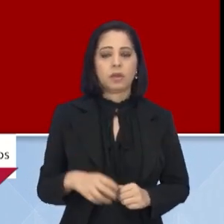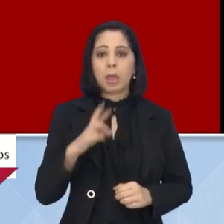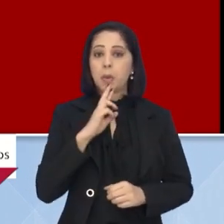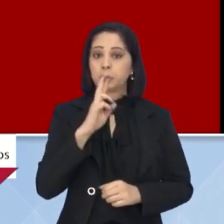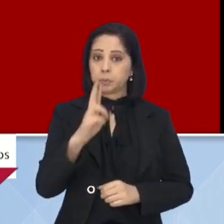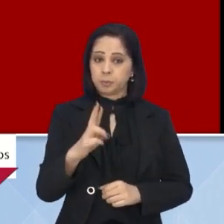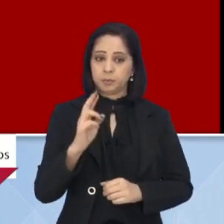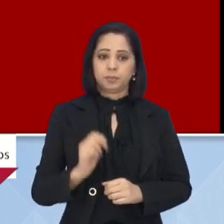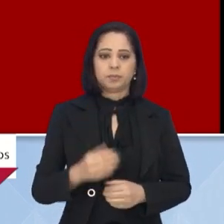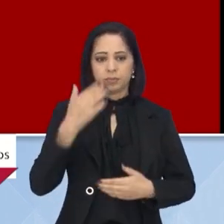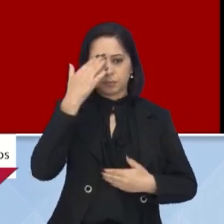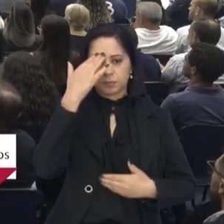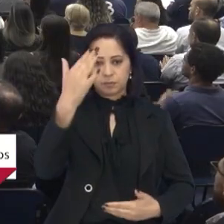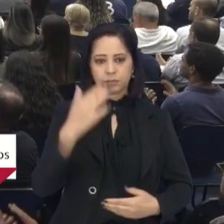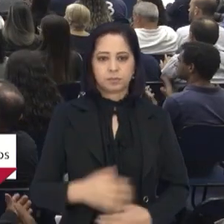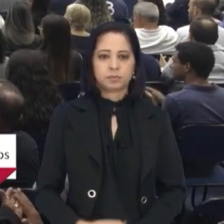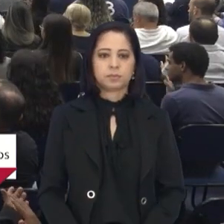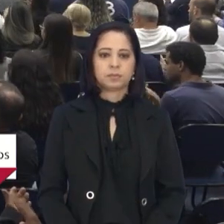esclarecimentos